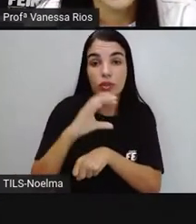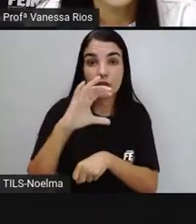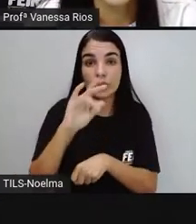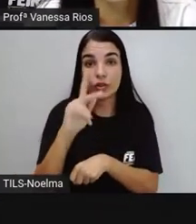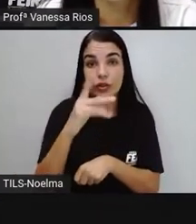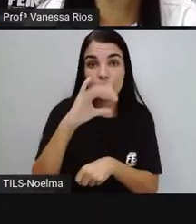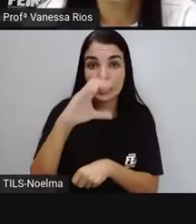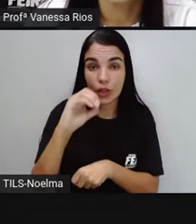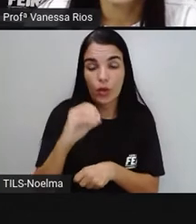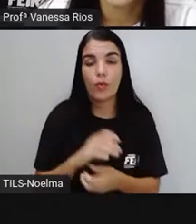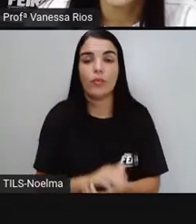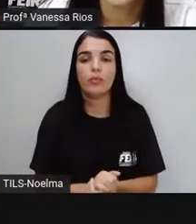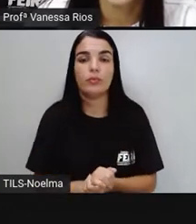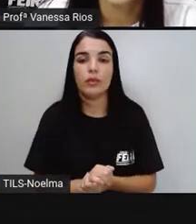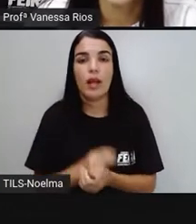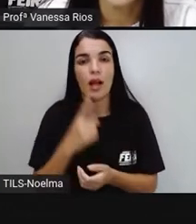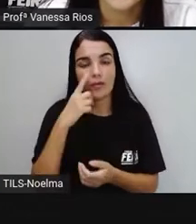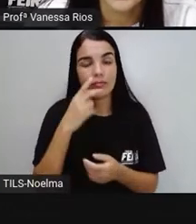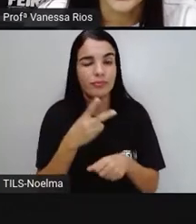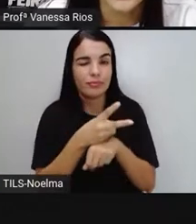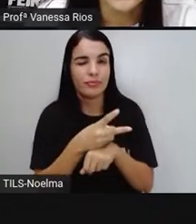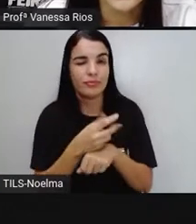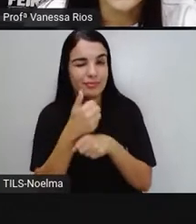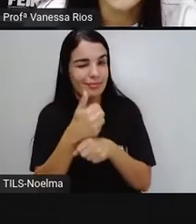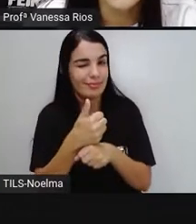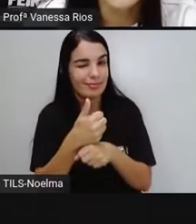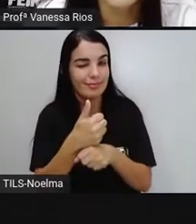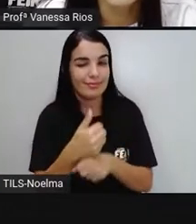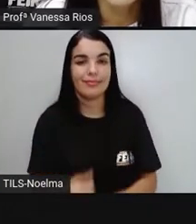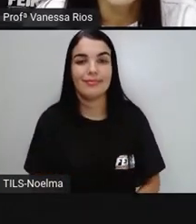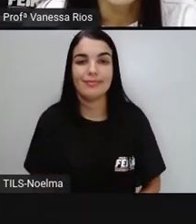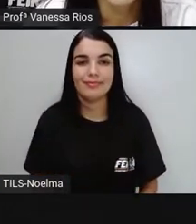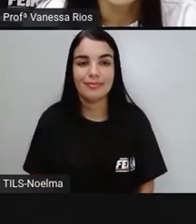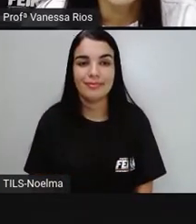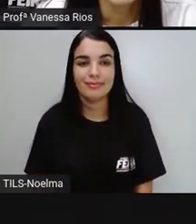Jurubebas, tá certo? Então, ó, de olho no vídeo.